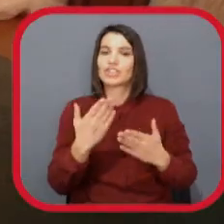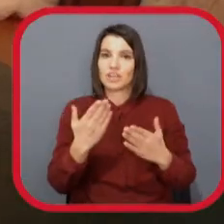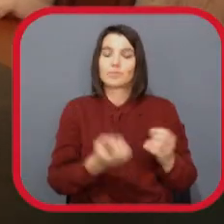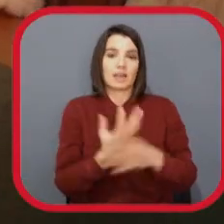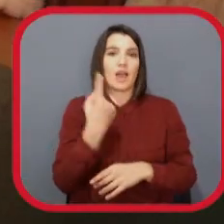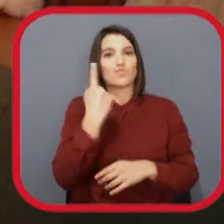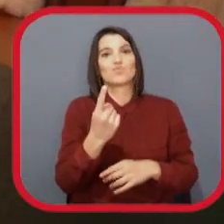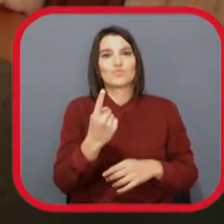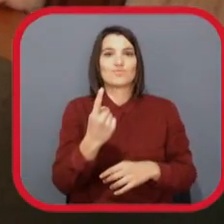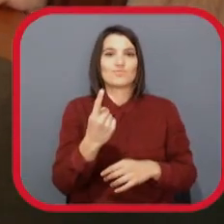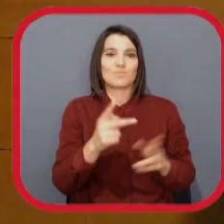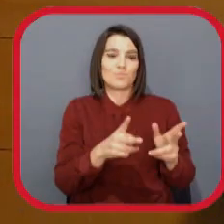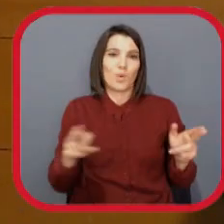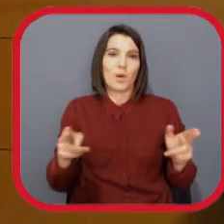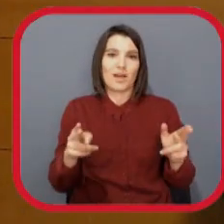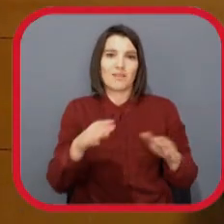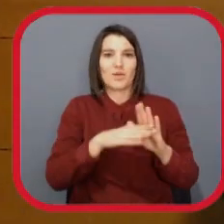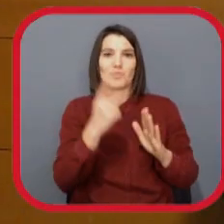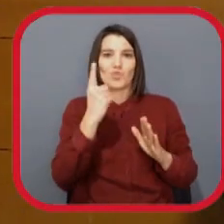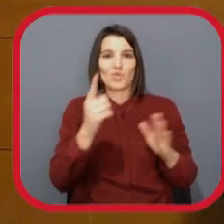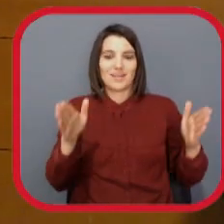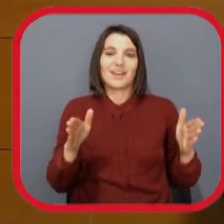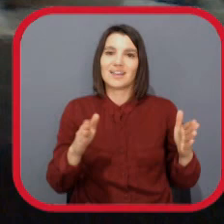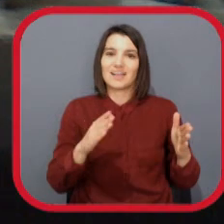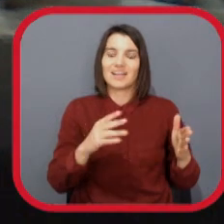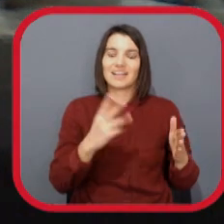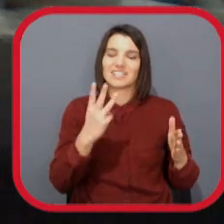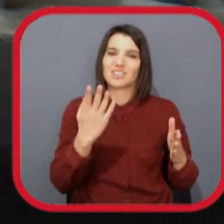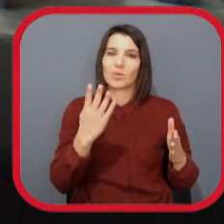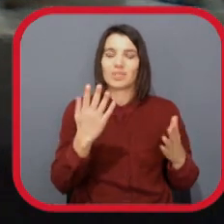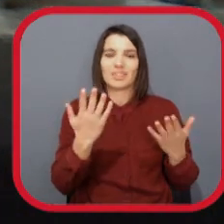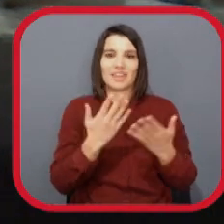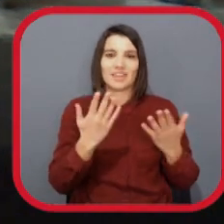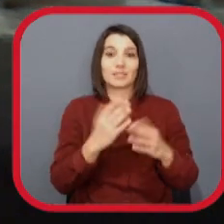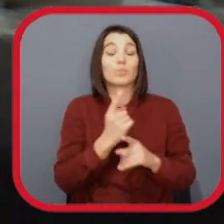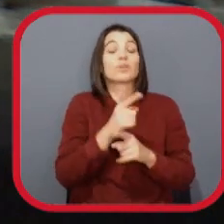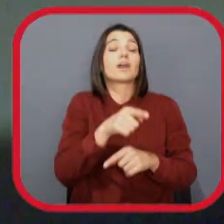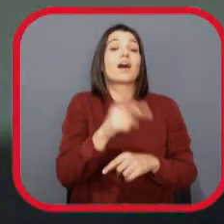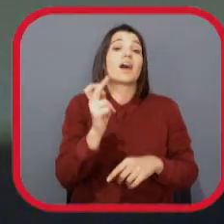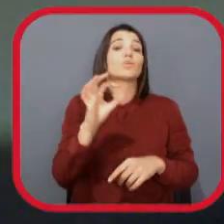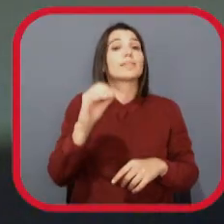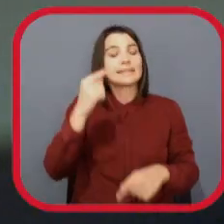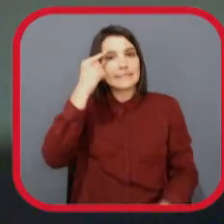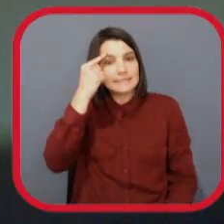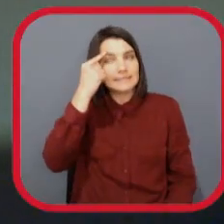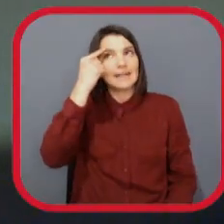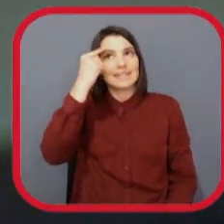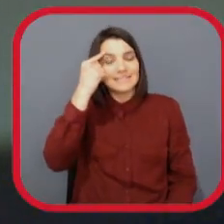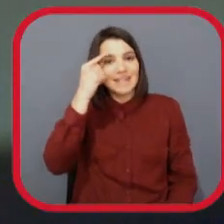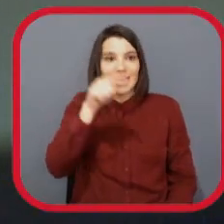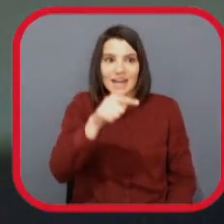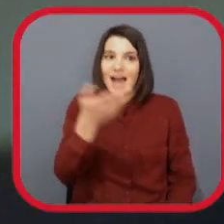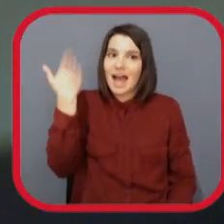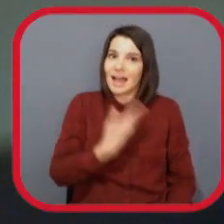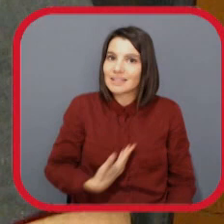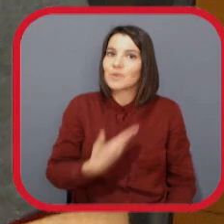episódio. A gente tem que estar sempre com uma noção que estamos nos anos 80. Temos que estar sempre a fazer pesquisa